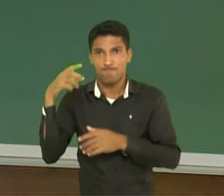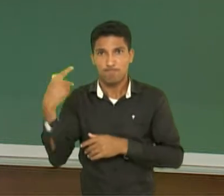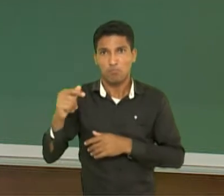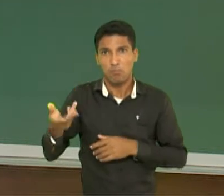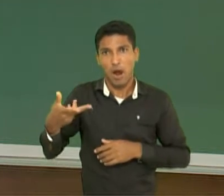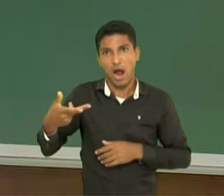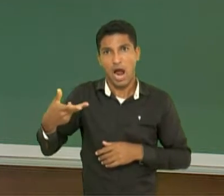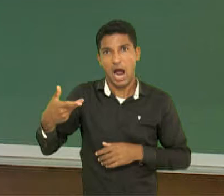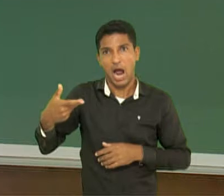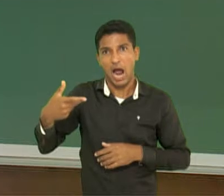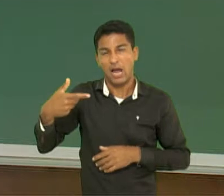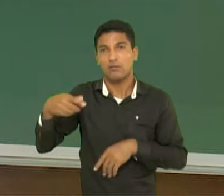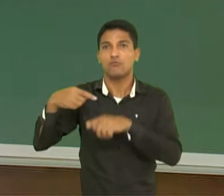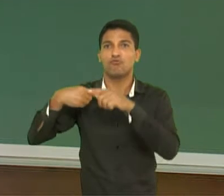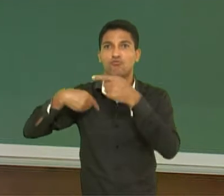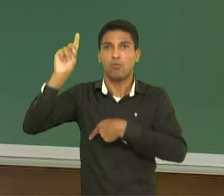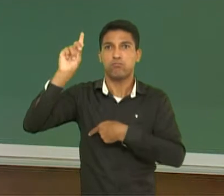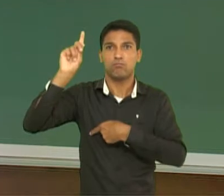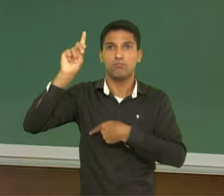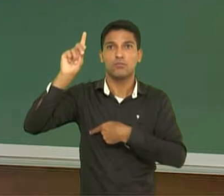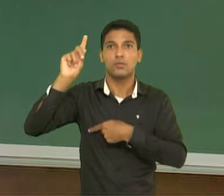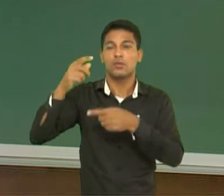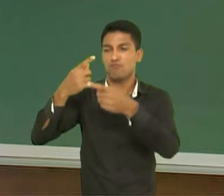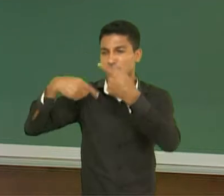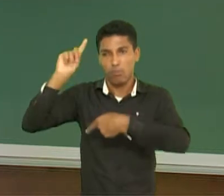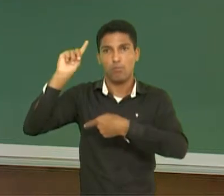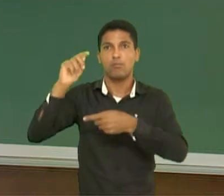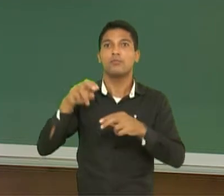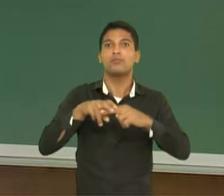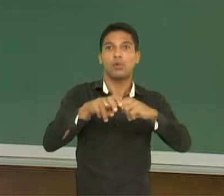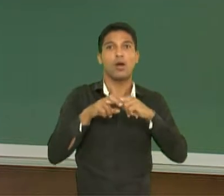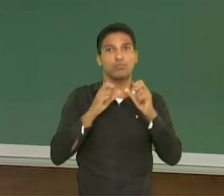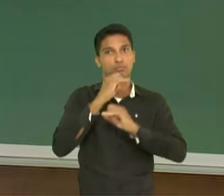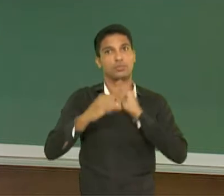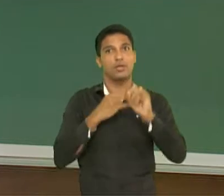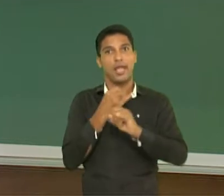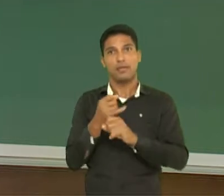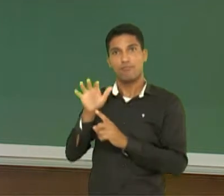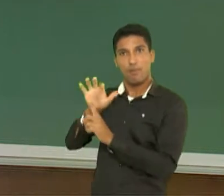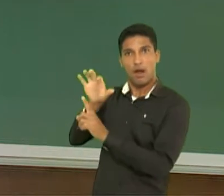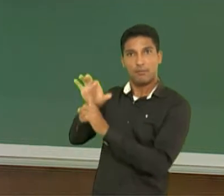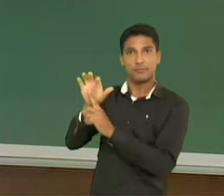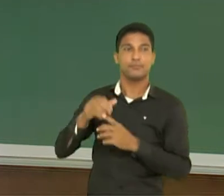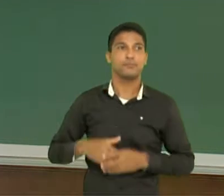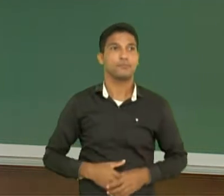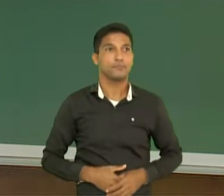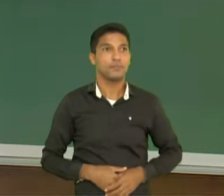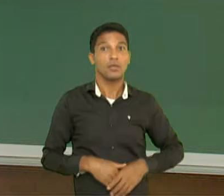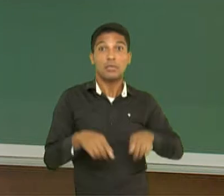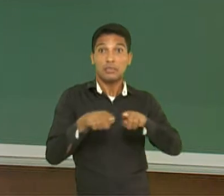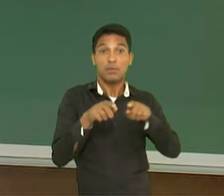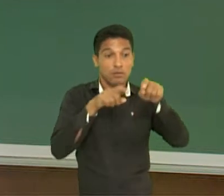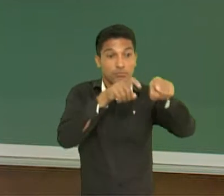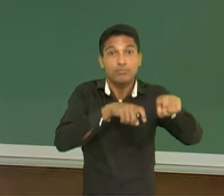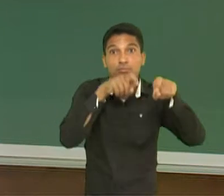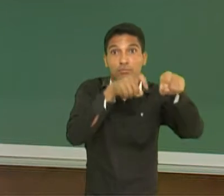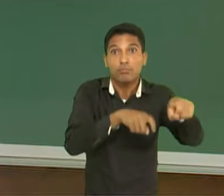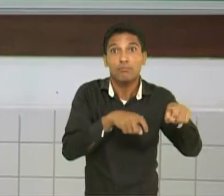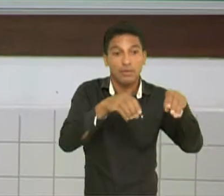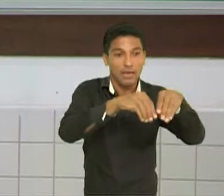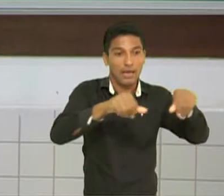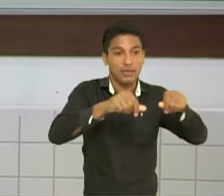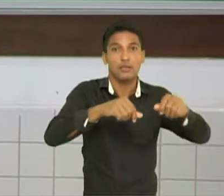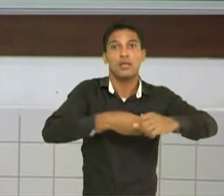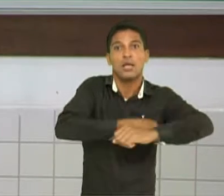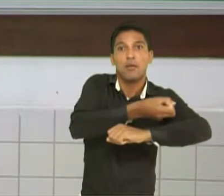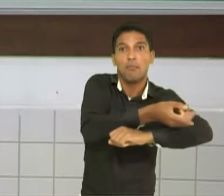A tecnologia, ela passou a afetar também a produção agrícola, a produção industrial, afetando os serviços, os transportes,